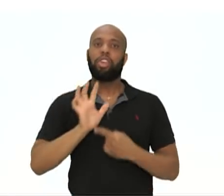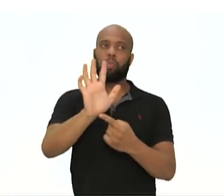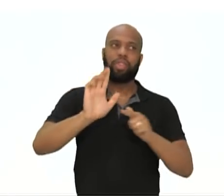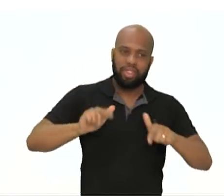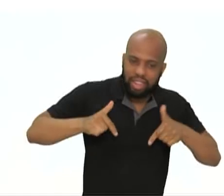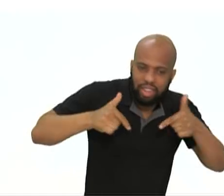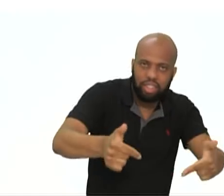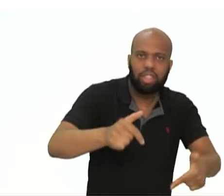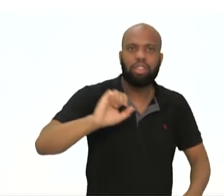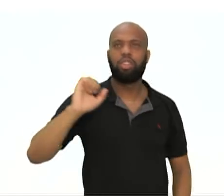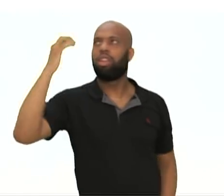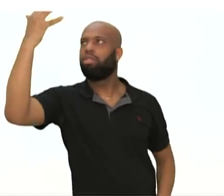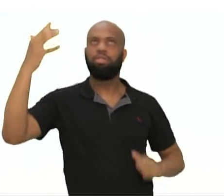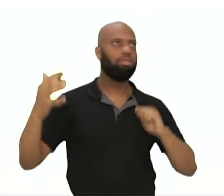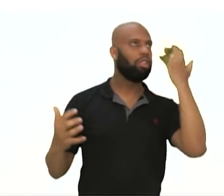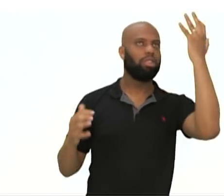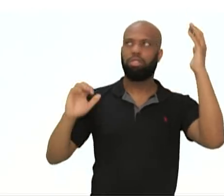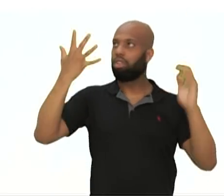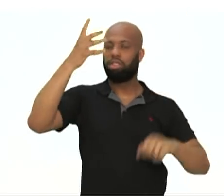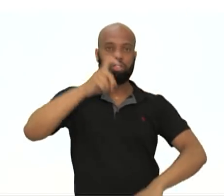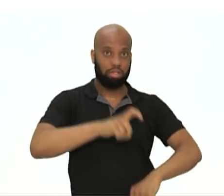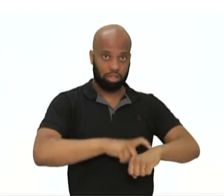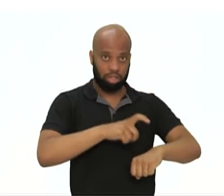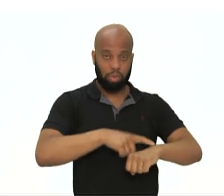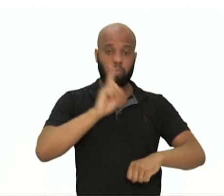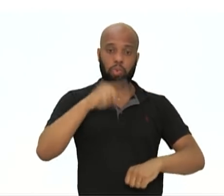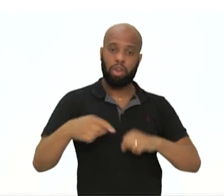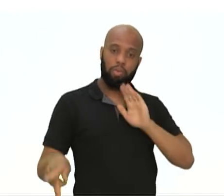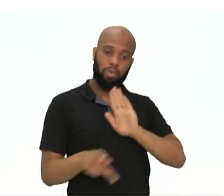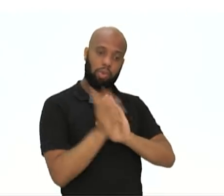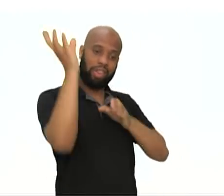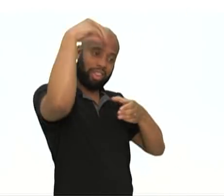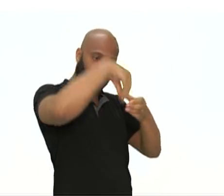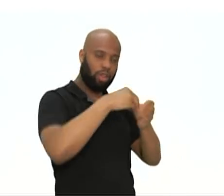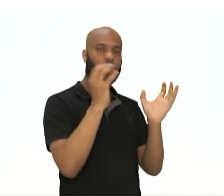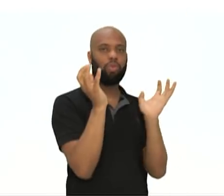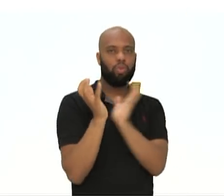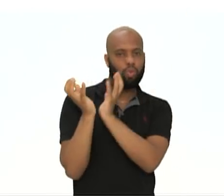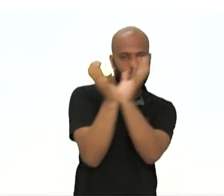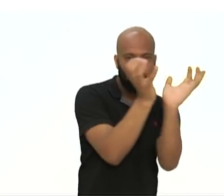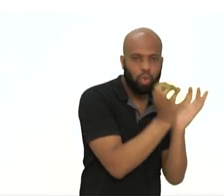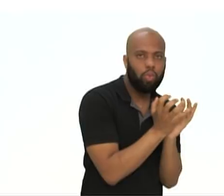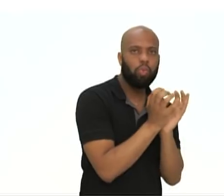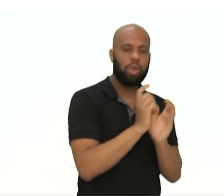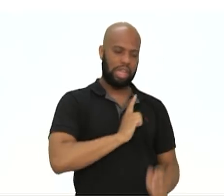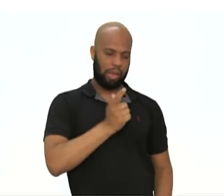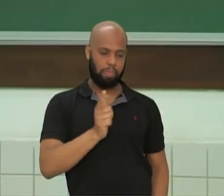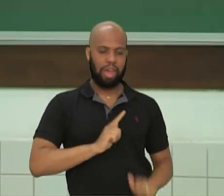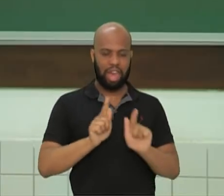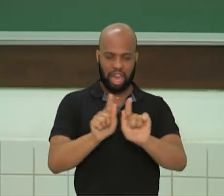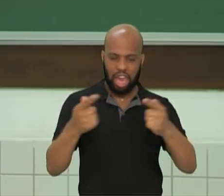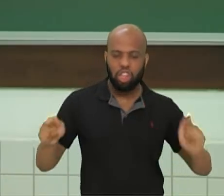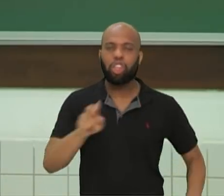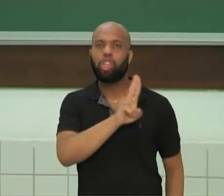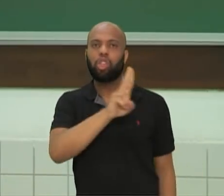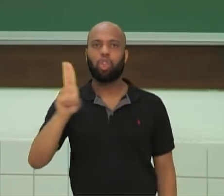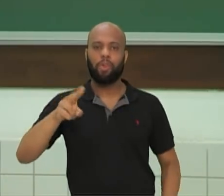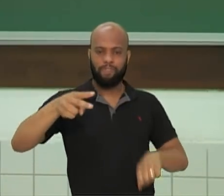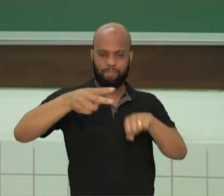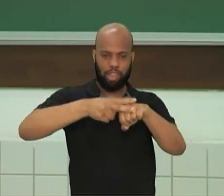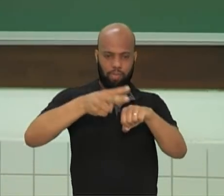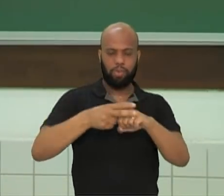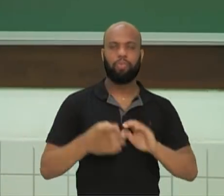ação, que acontecem em determinado tempo, fazem parte de uma classe gramatical chamada verbo.